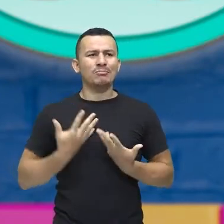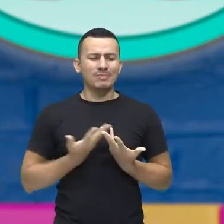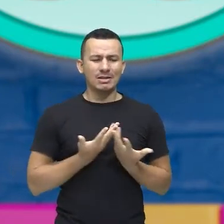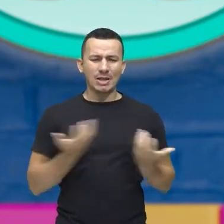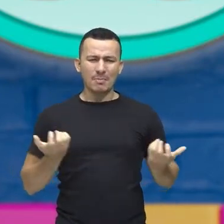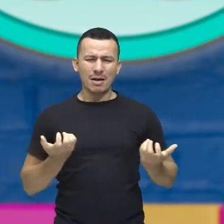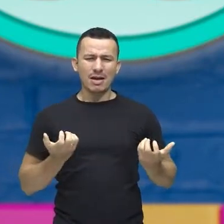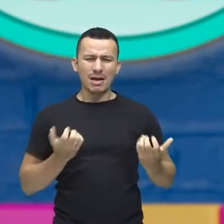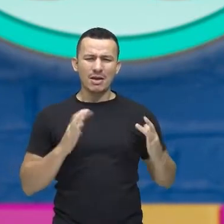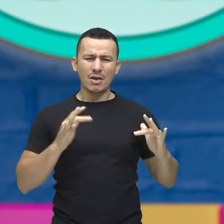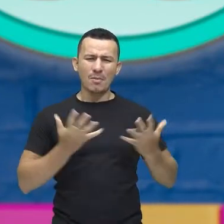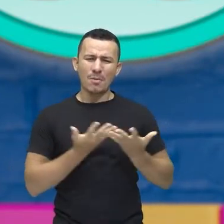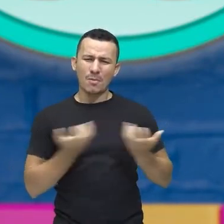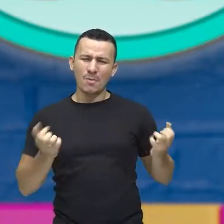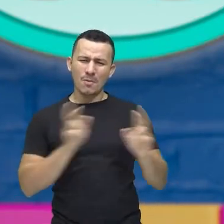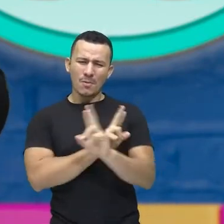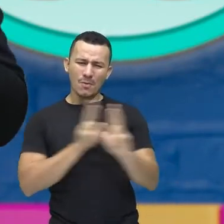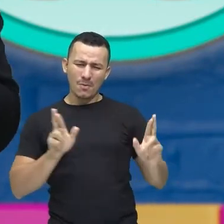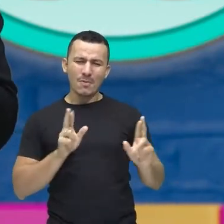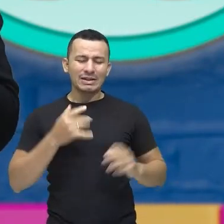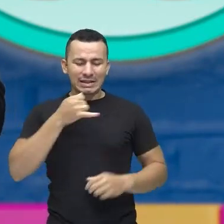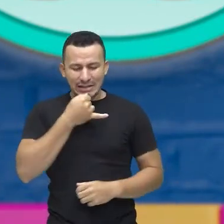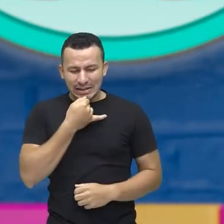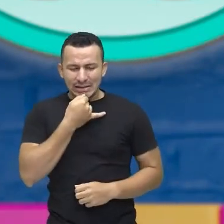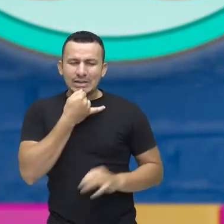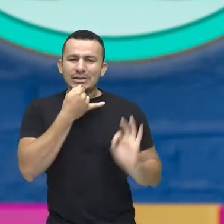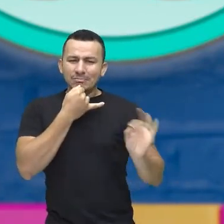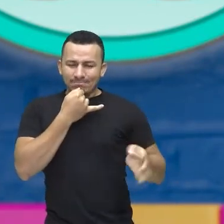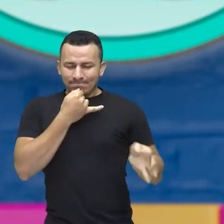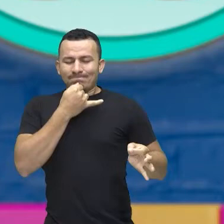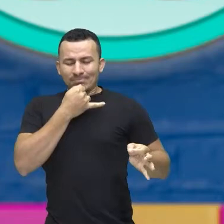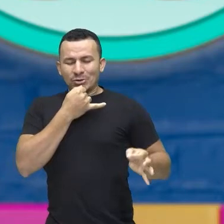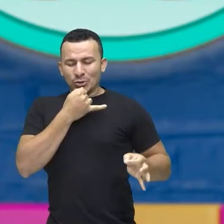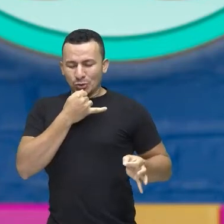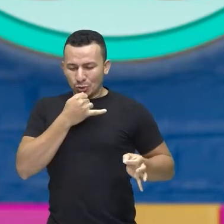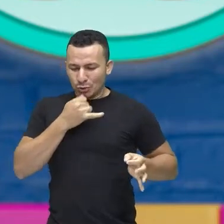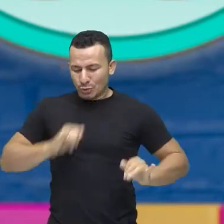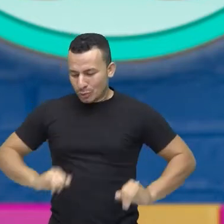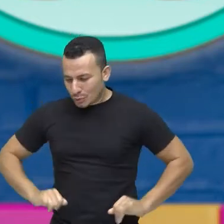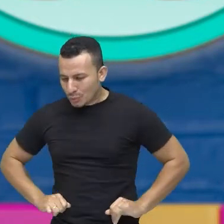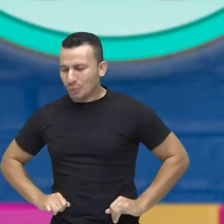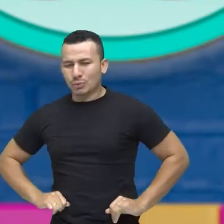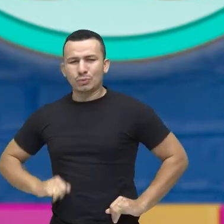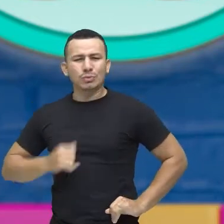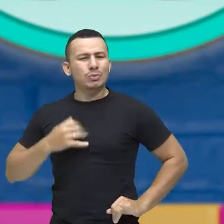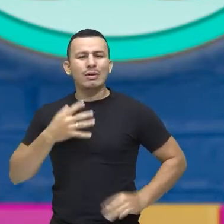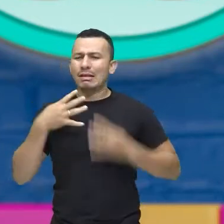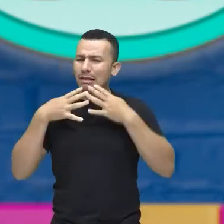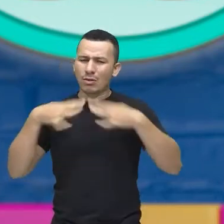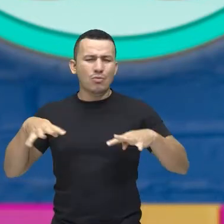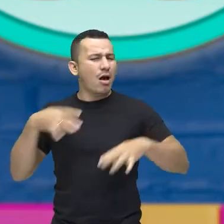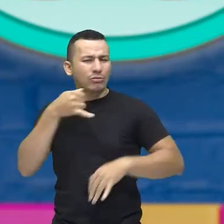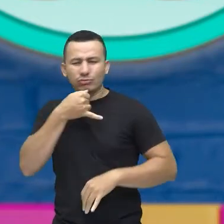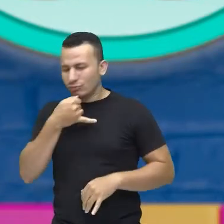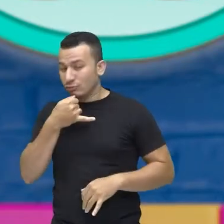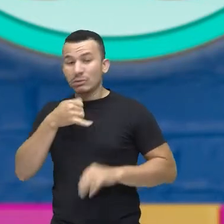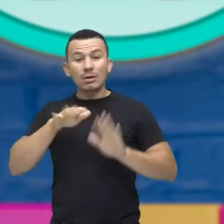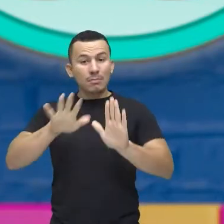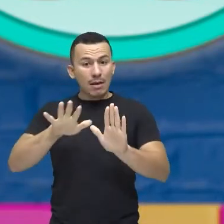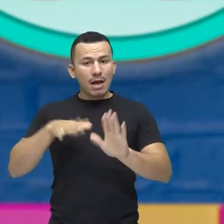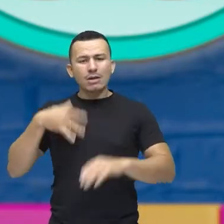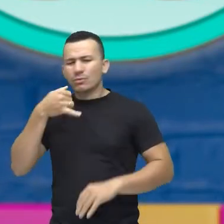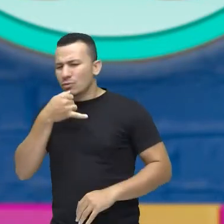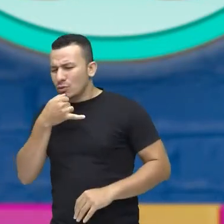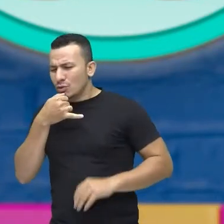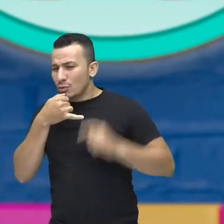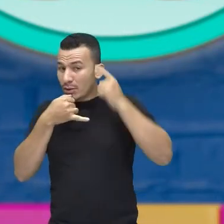relacionamento, estou triste, ok, estou sentindo essa tristeza de um término, que é um processo natural também. Mas enquanto eu estou